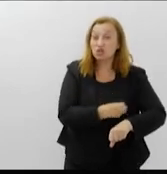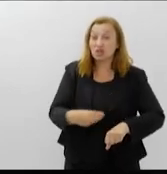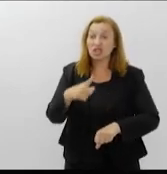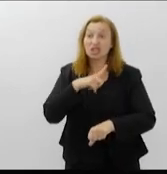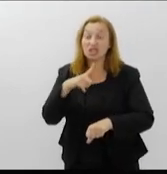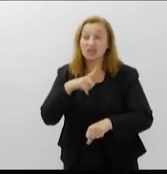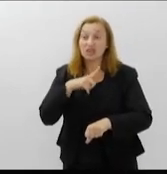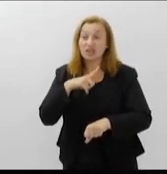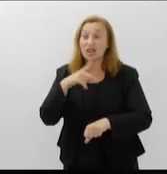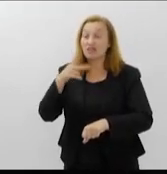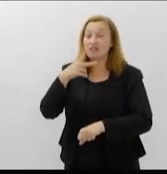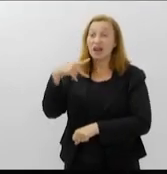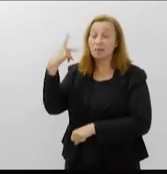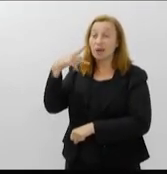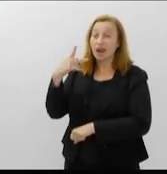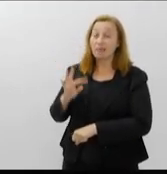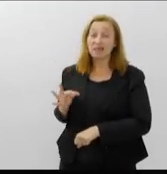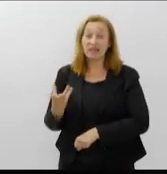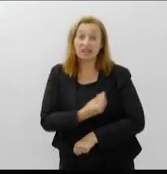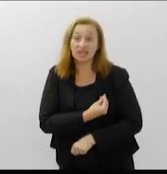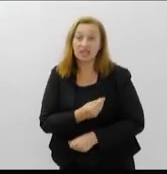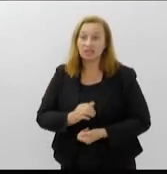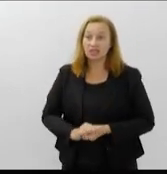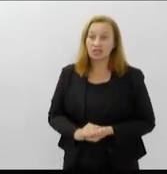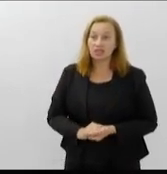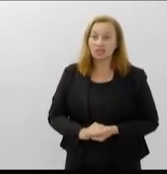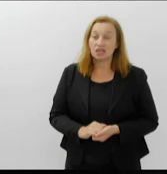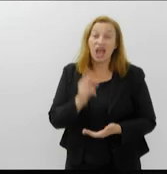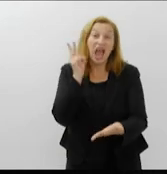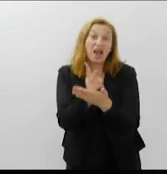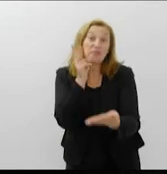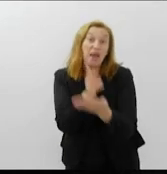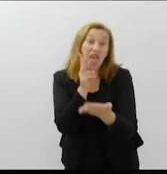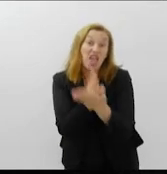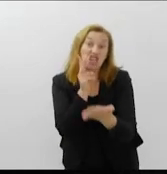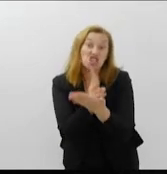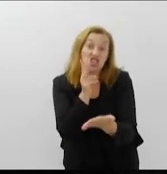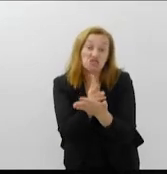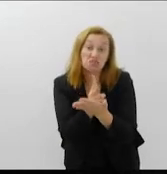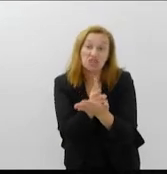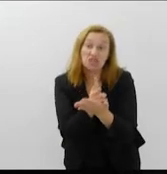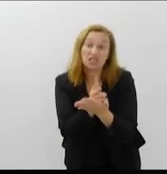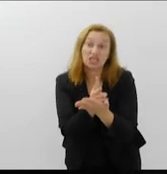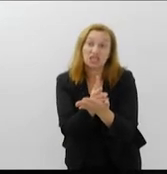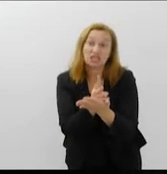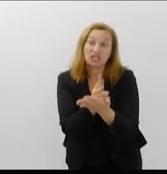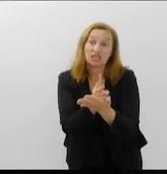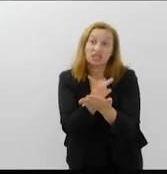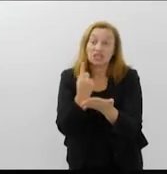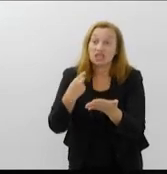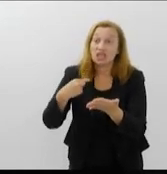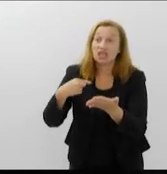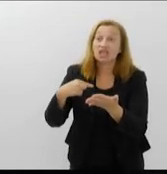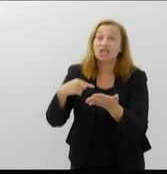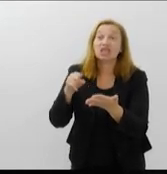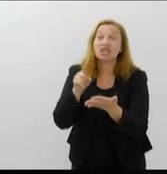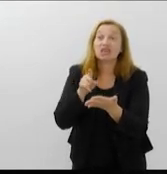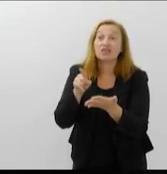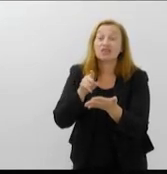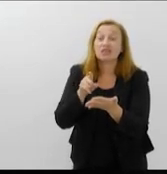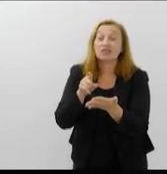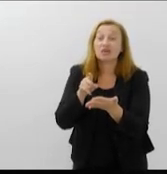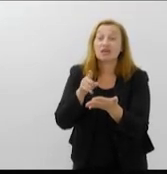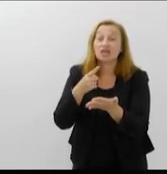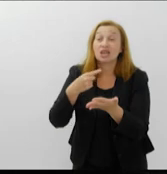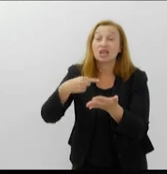diz parlamentar trans, a mesma que foi alcoviteira